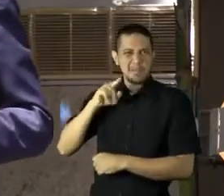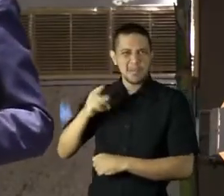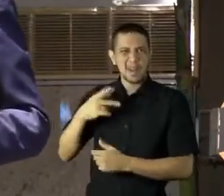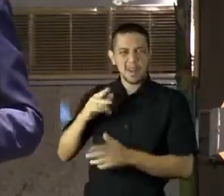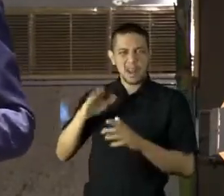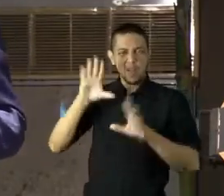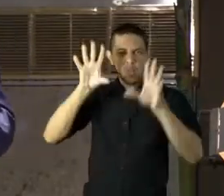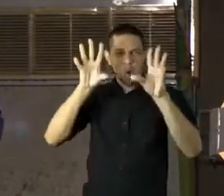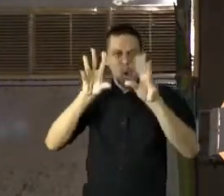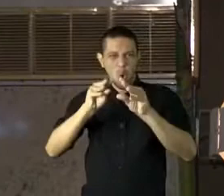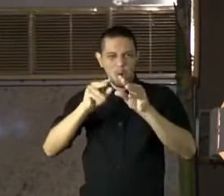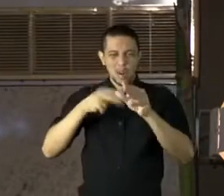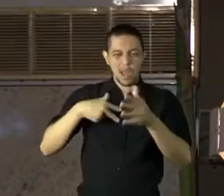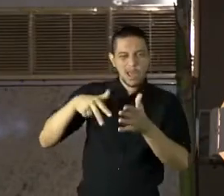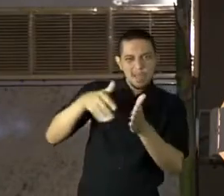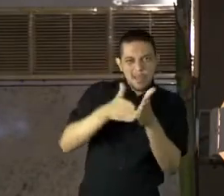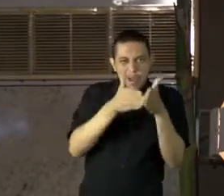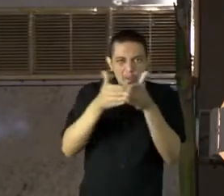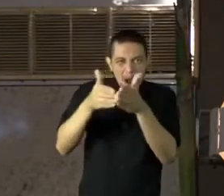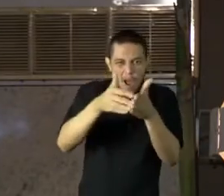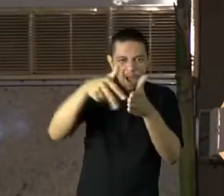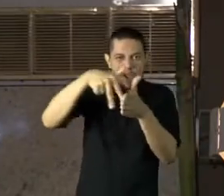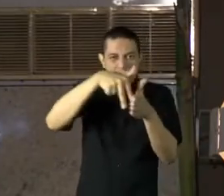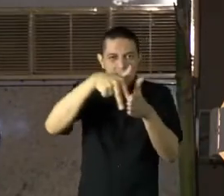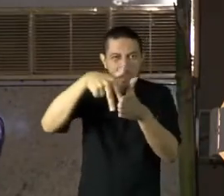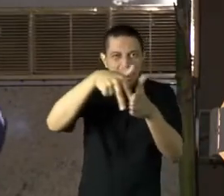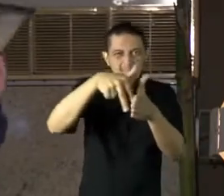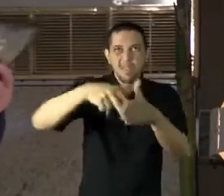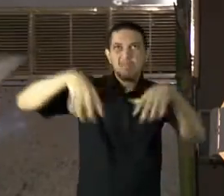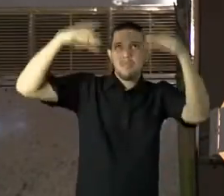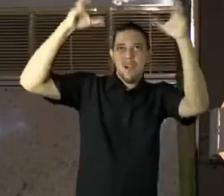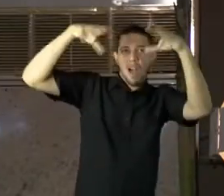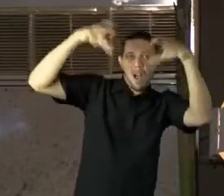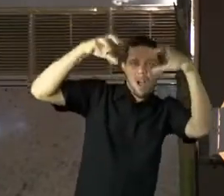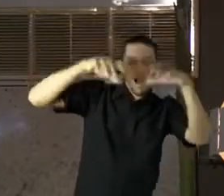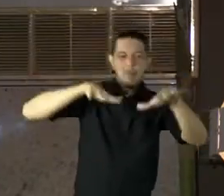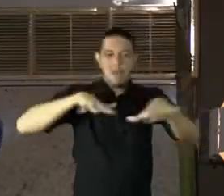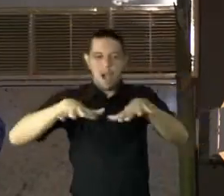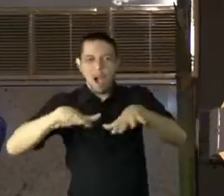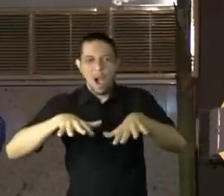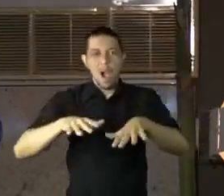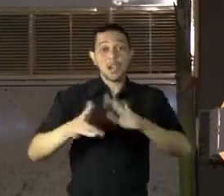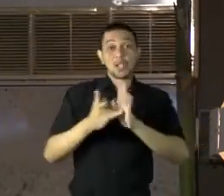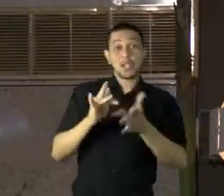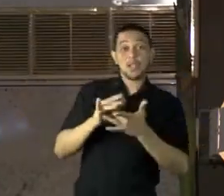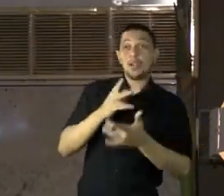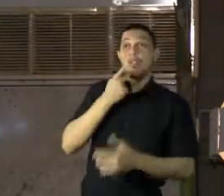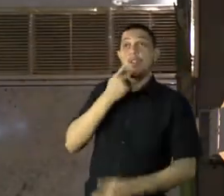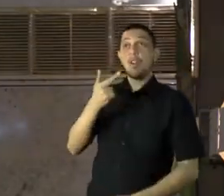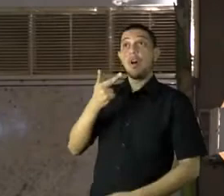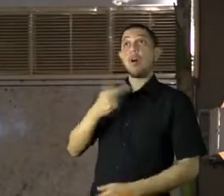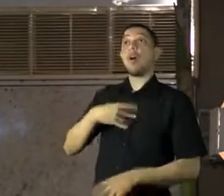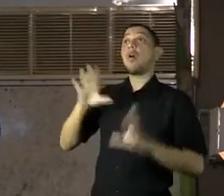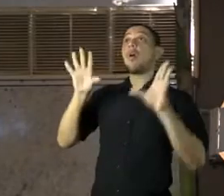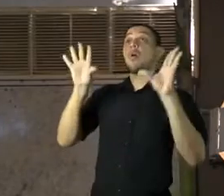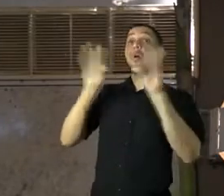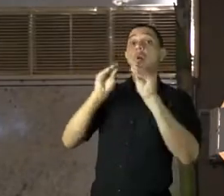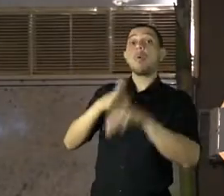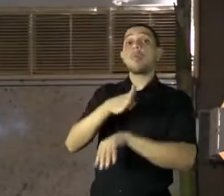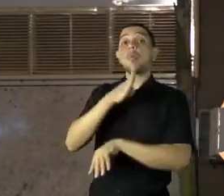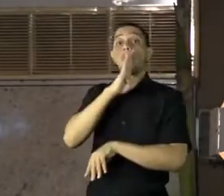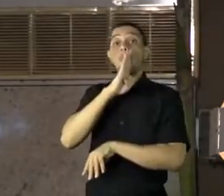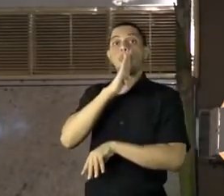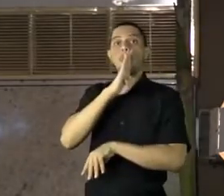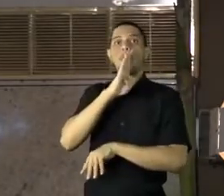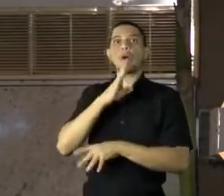ao contrário daquele milagre tivesse dito para as águas e para tempestade acalmem-se e a tempestade tivesse continuado e o